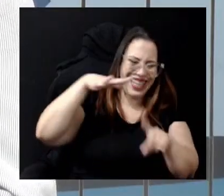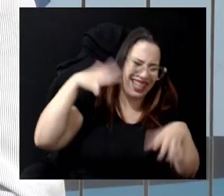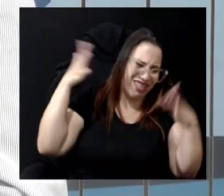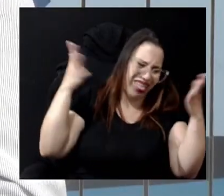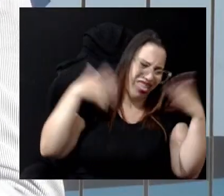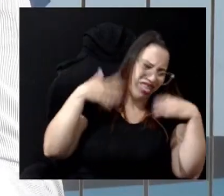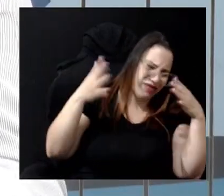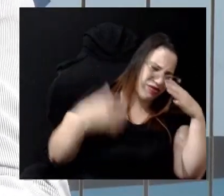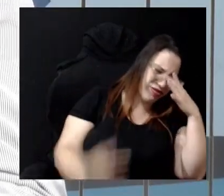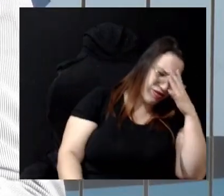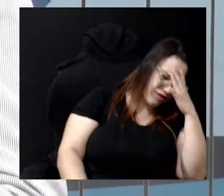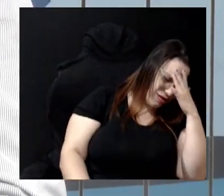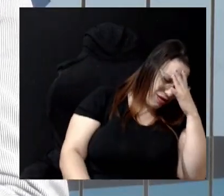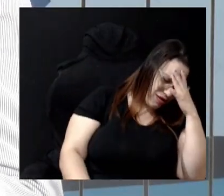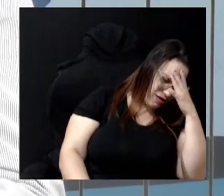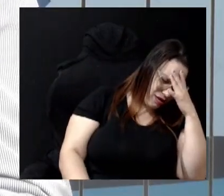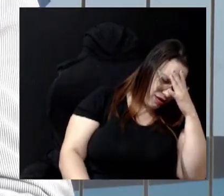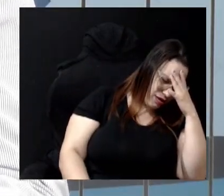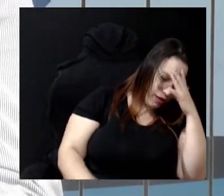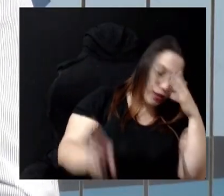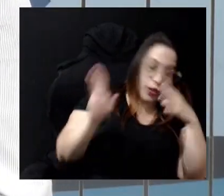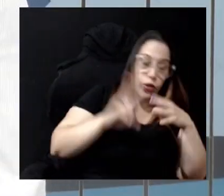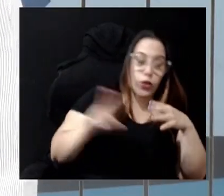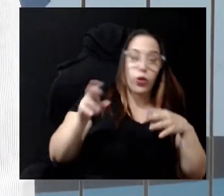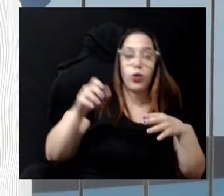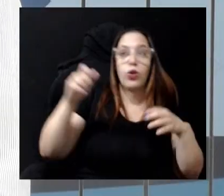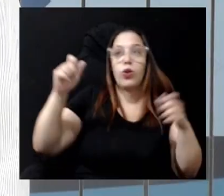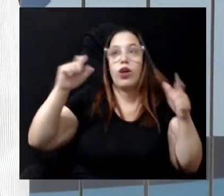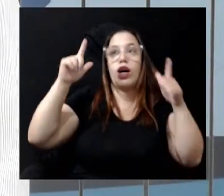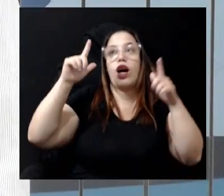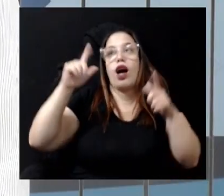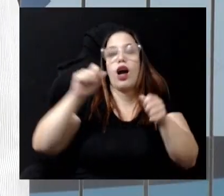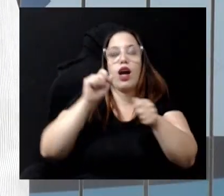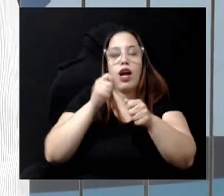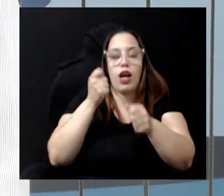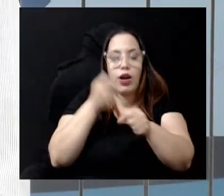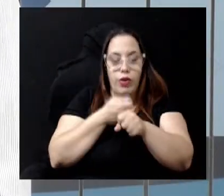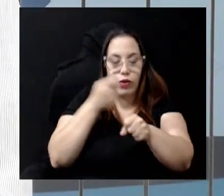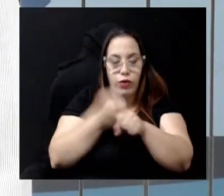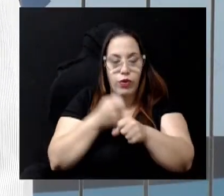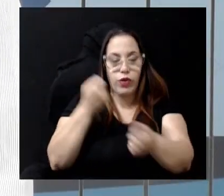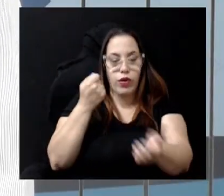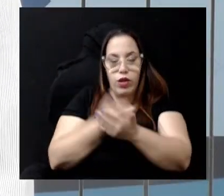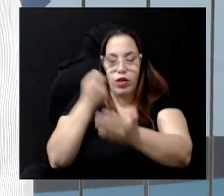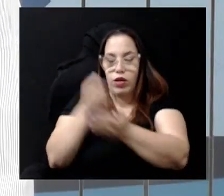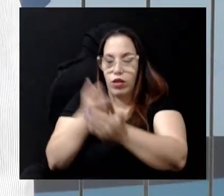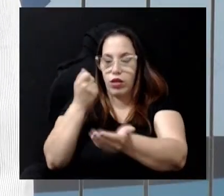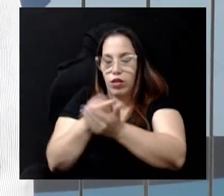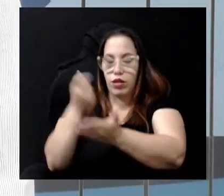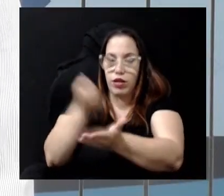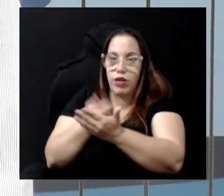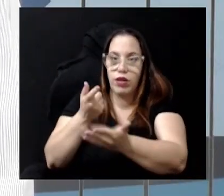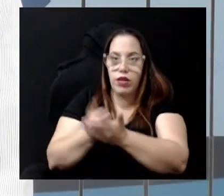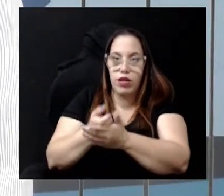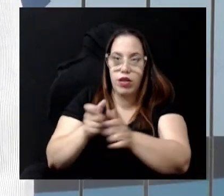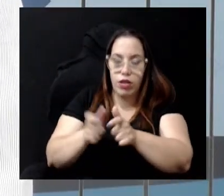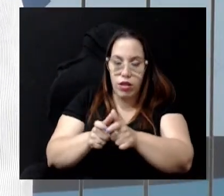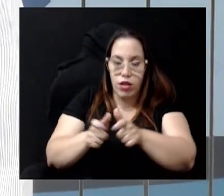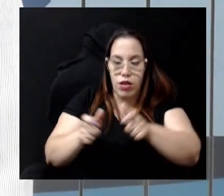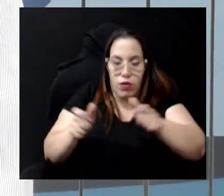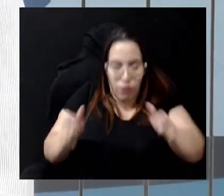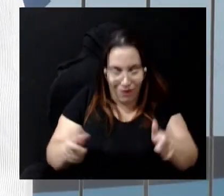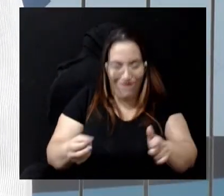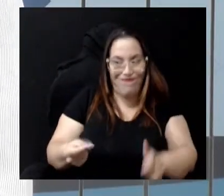correndo atrás dos ar-condicionado, consertando, comprando, e isso implica numa conta de energia mais cara.